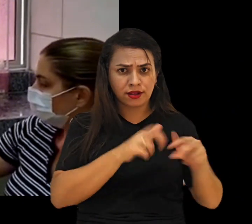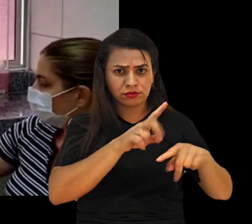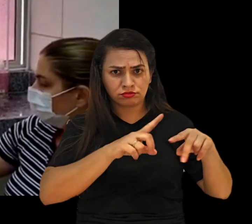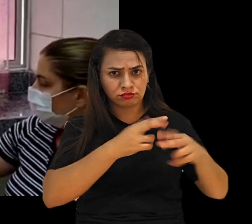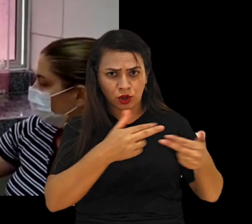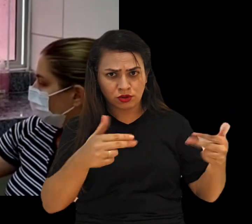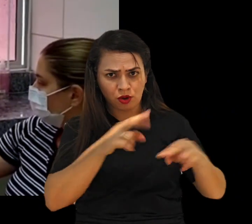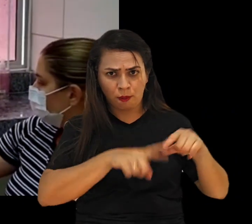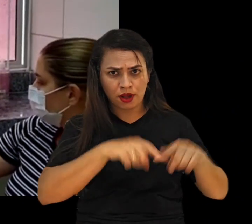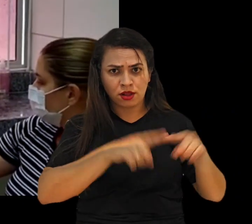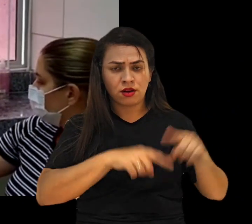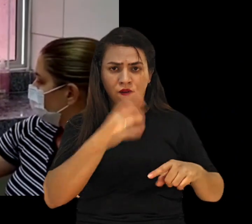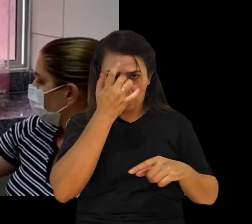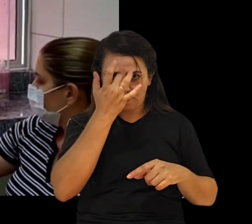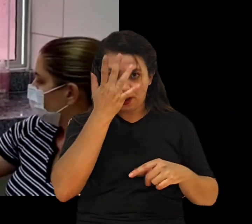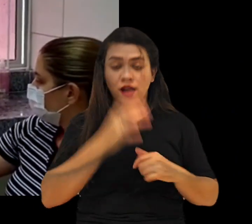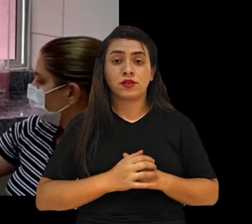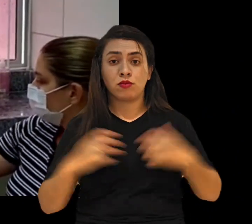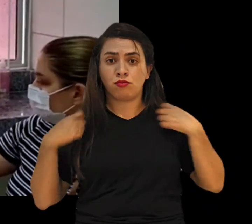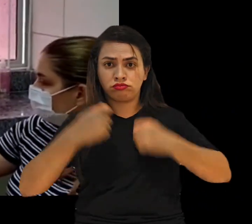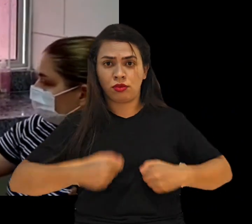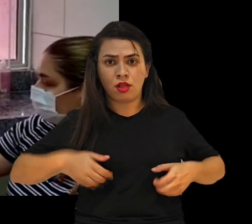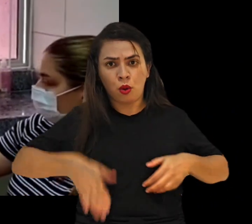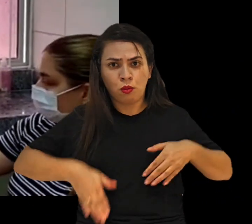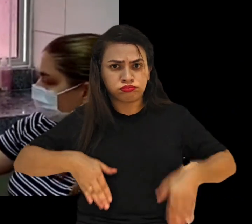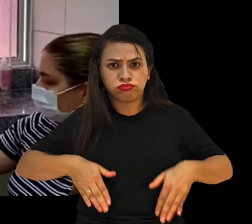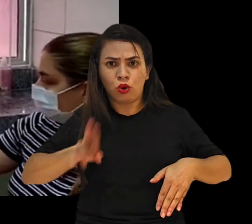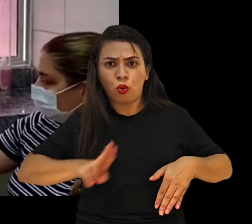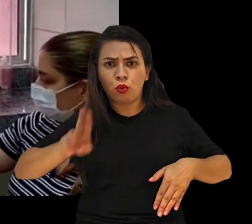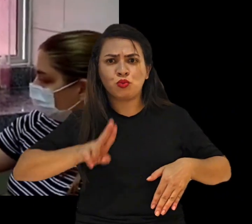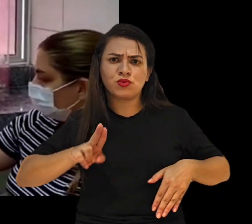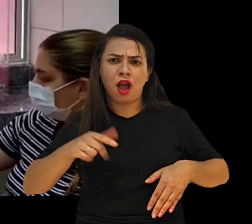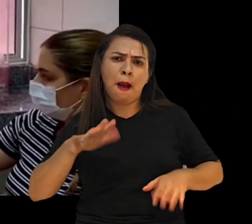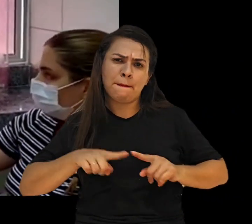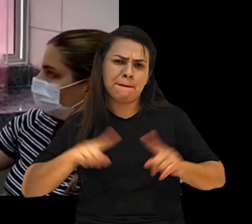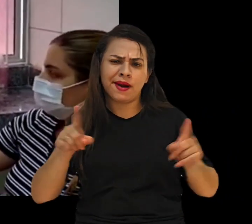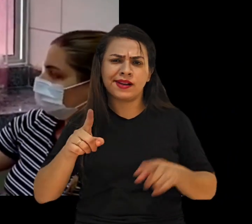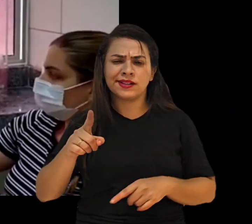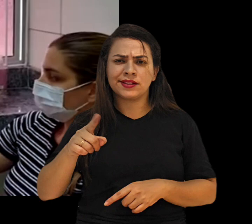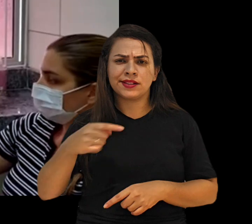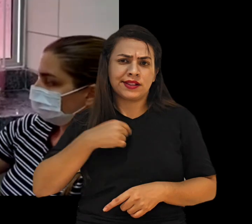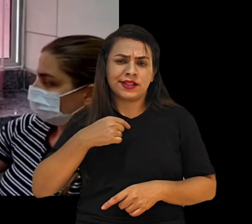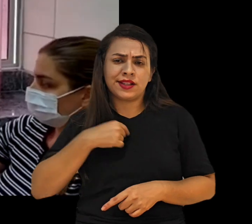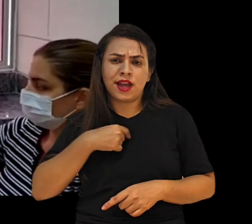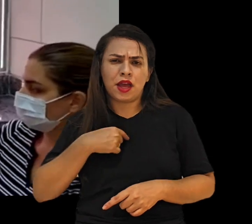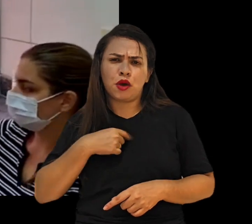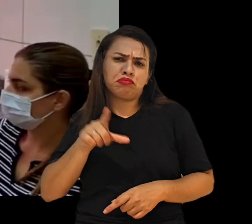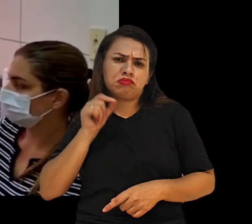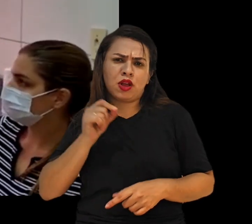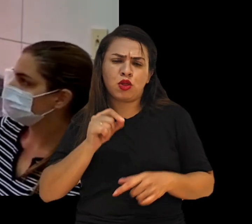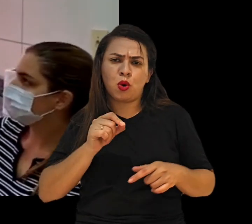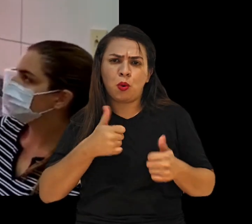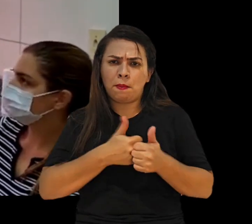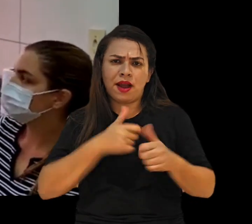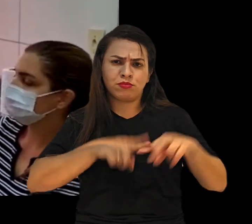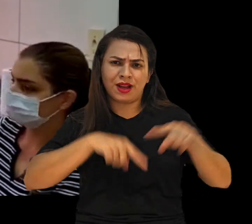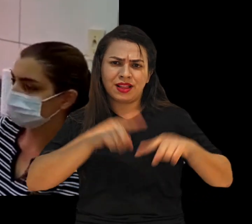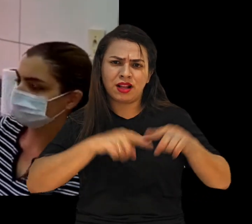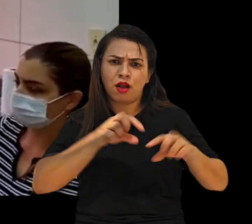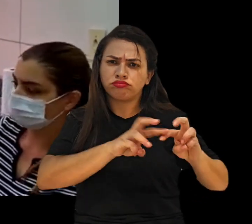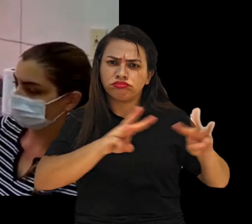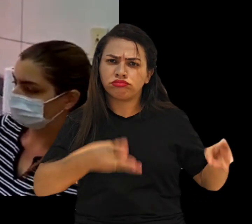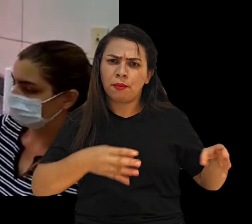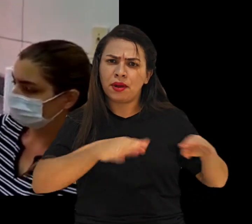sou canhoto, como eu falei para vocês, eu vou deixar bem próximo os tubos aqui para ficar mais fácil a troca. Muita gente usa jaleco com bolso e coloca os tubos no bolso e vai